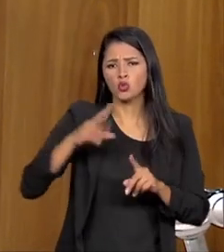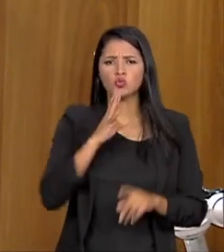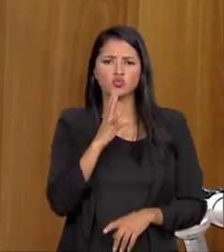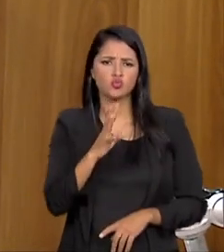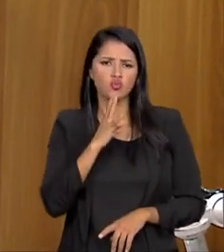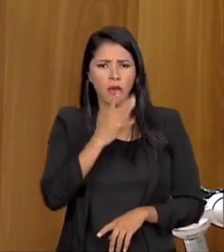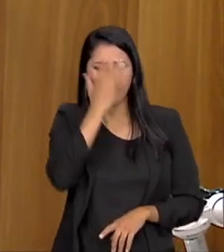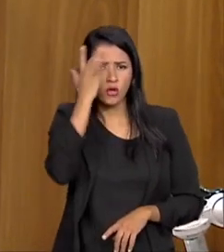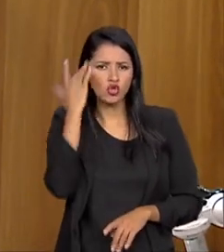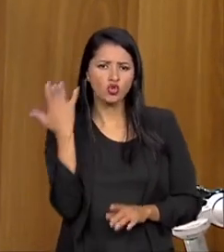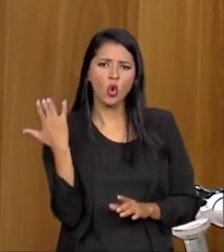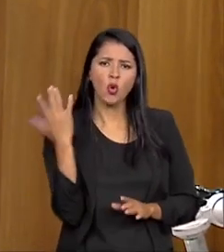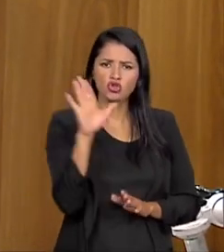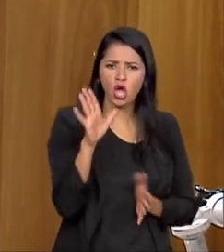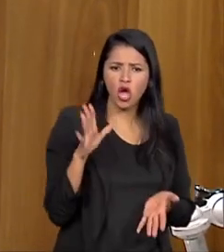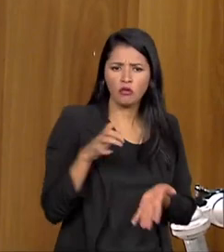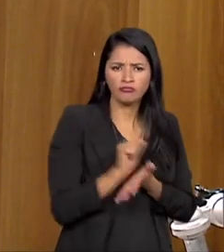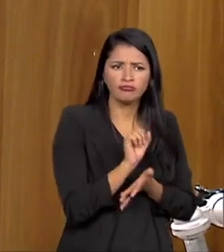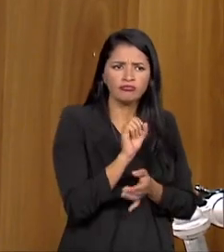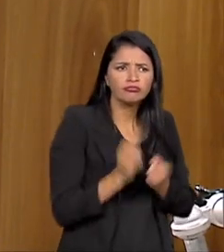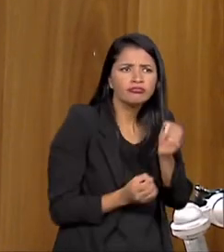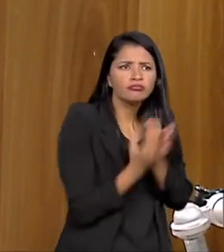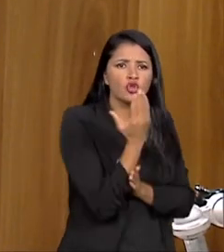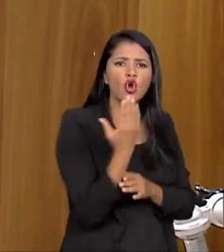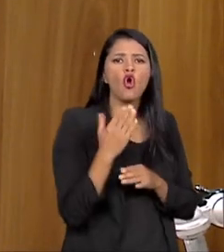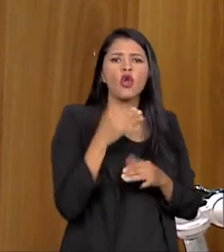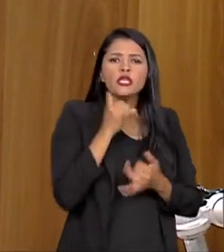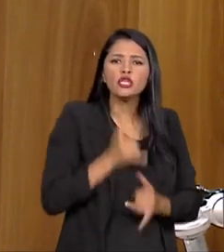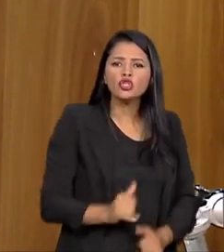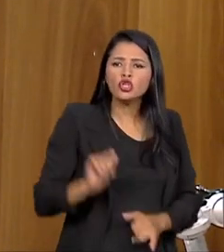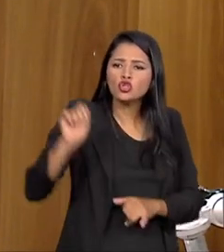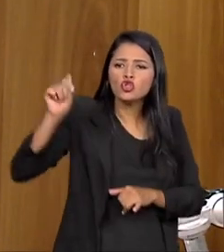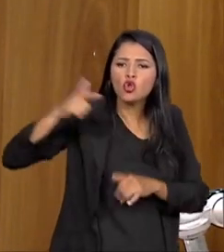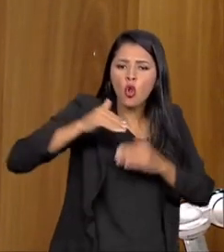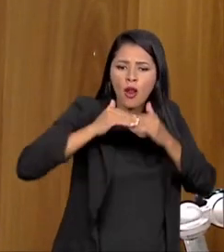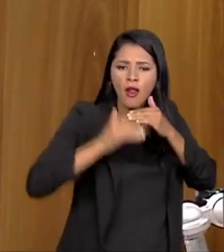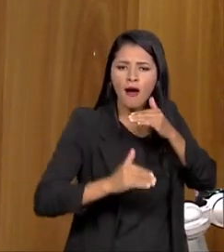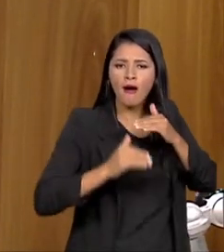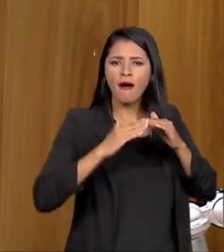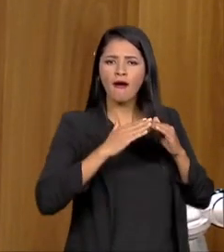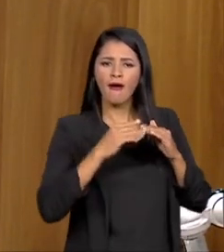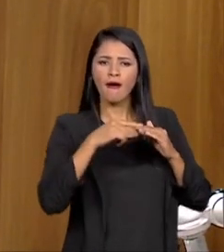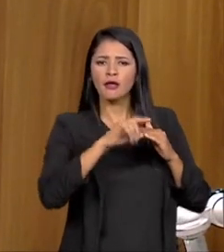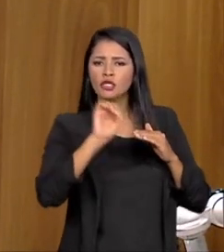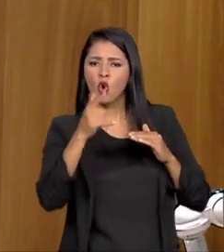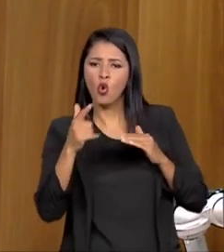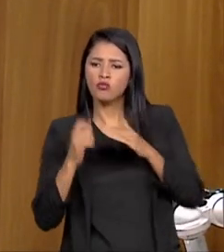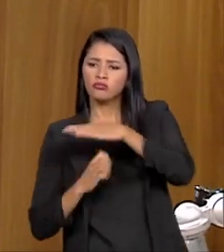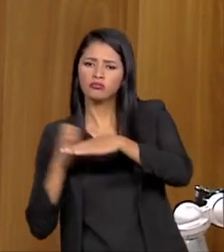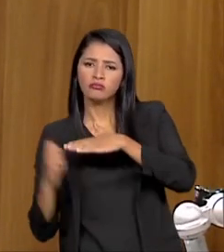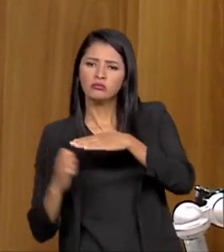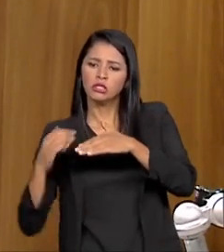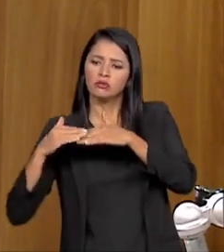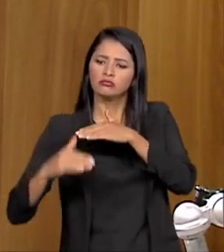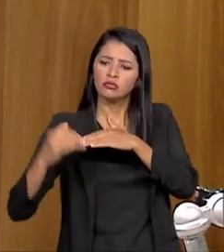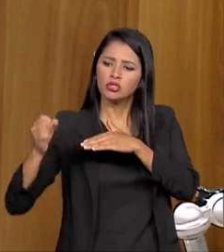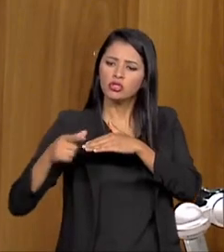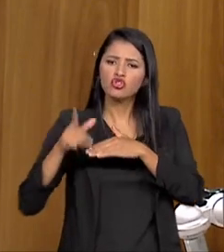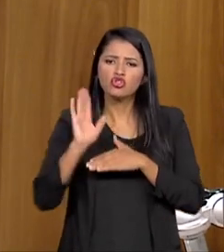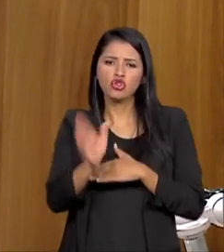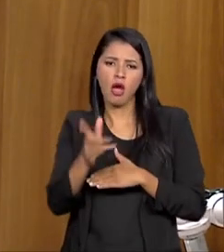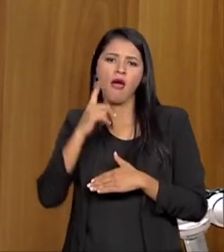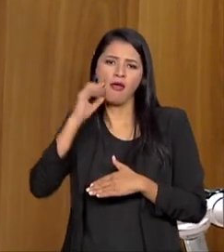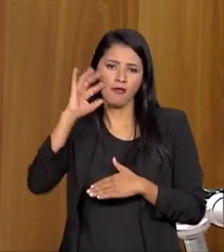que já instalou energia solar ou em casa ou na sua empresa eu acho que isso é uma solução bastante inteligente